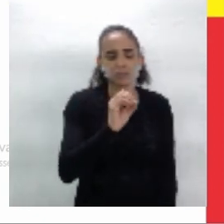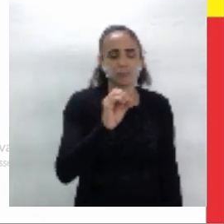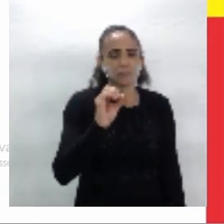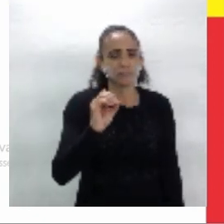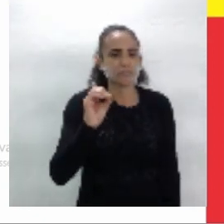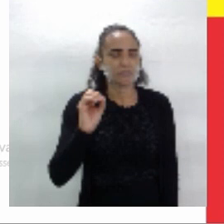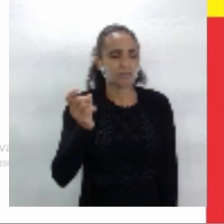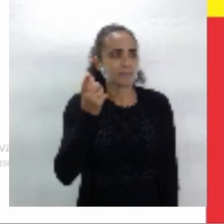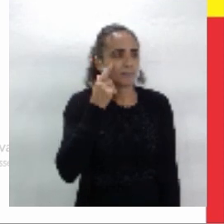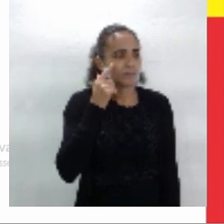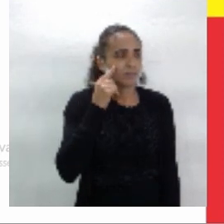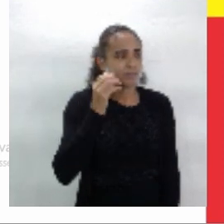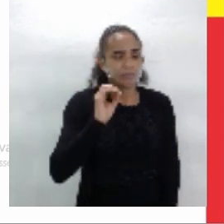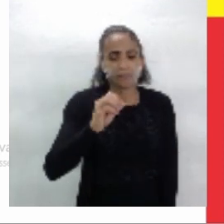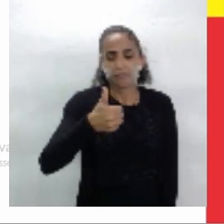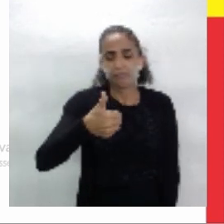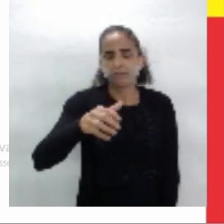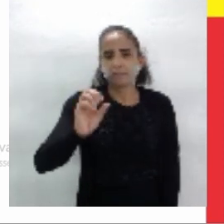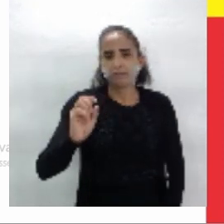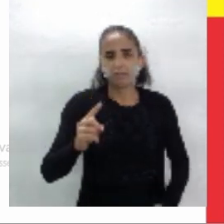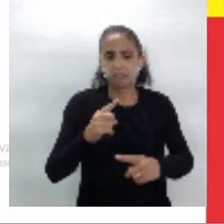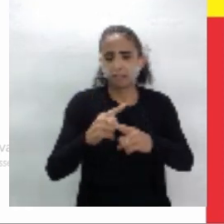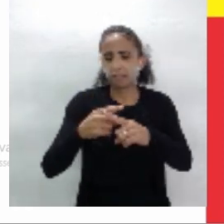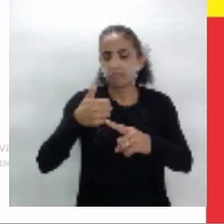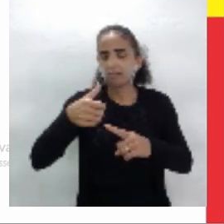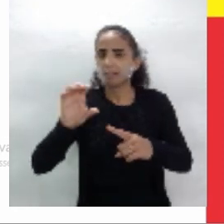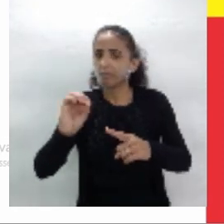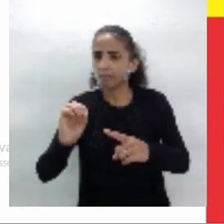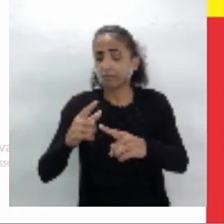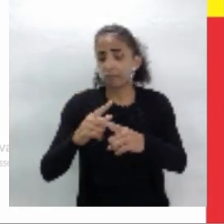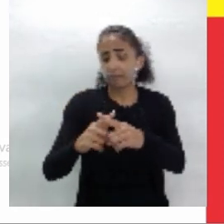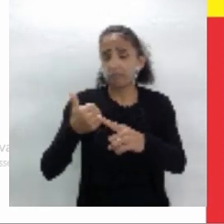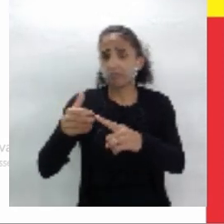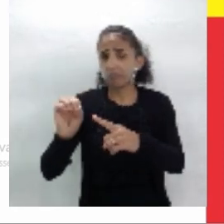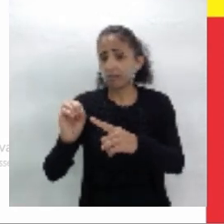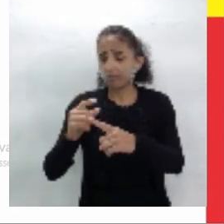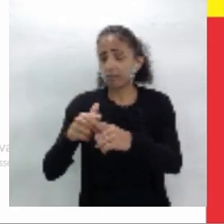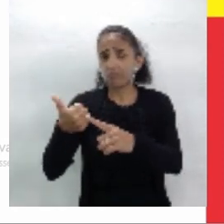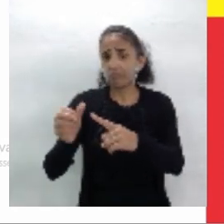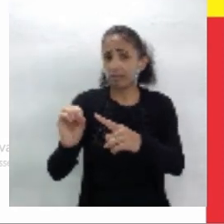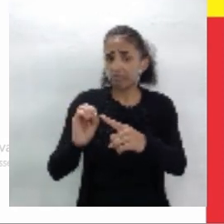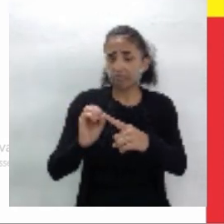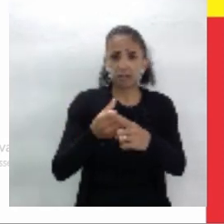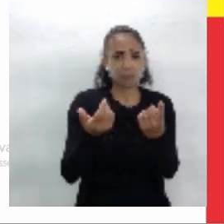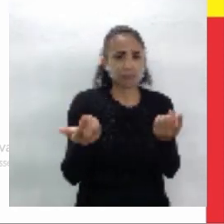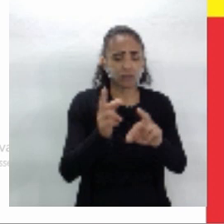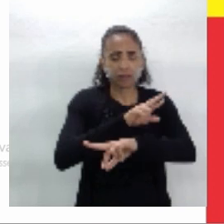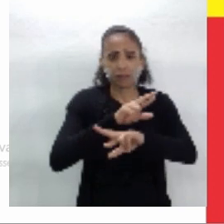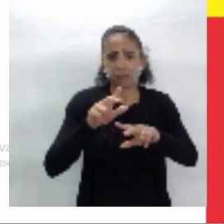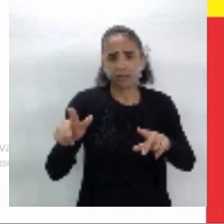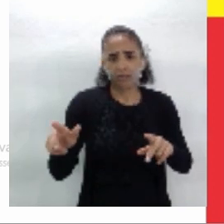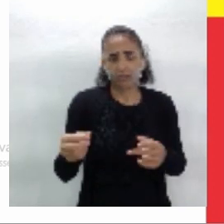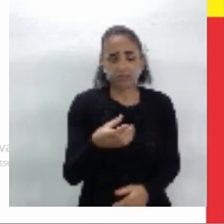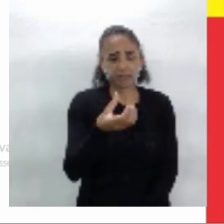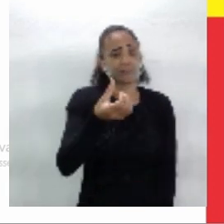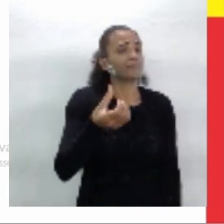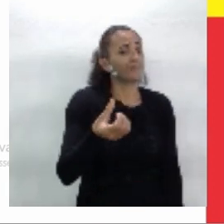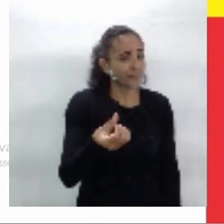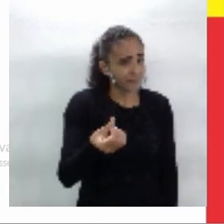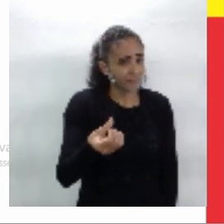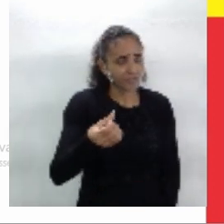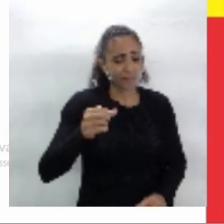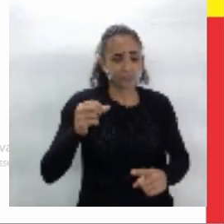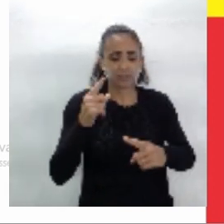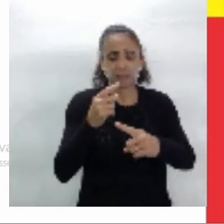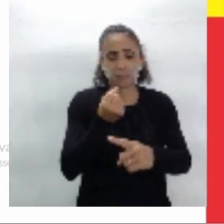expoente. 10 vezes 10 vezes 10 vezes 10 vezes 10 vezes 10. Quantos números 10 eu tenho? 6. Então,